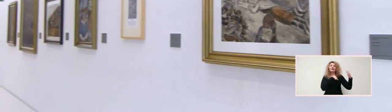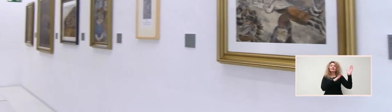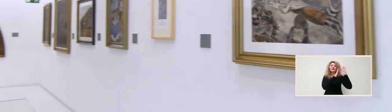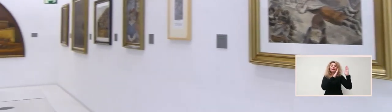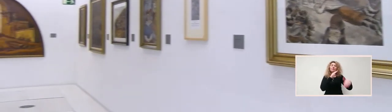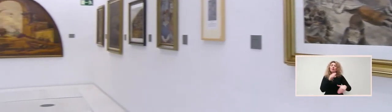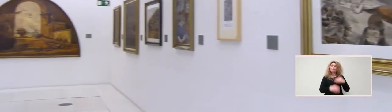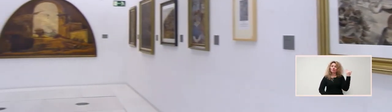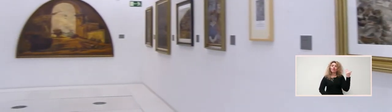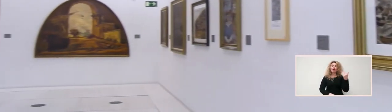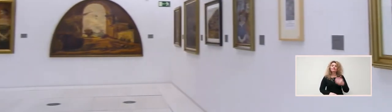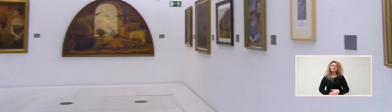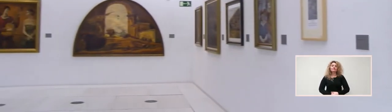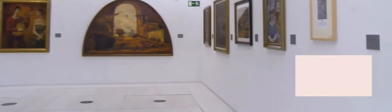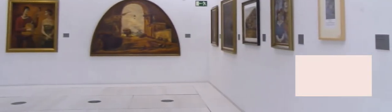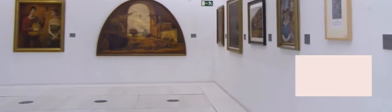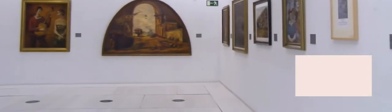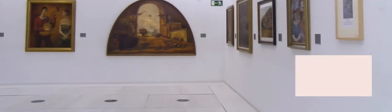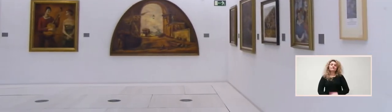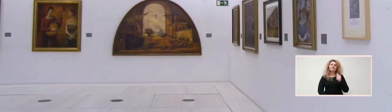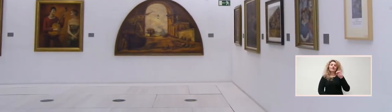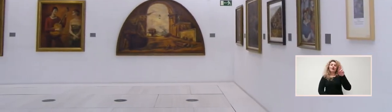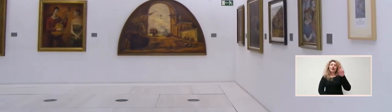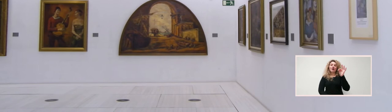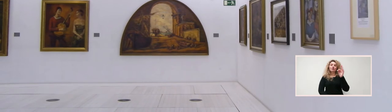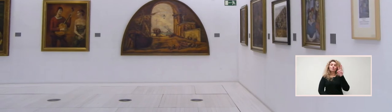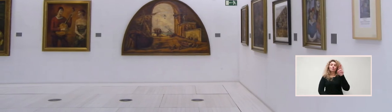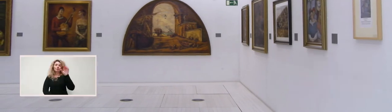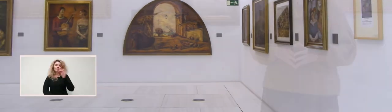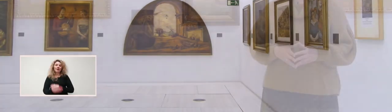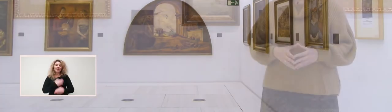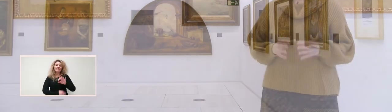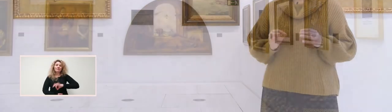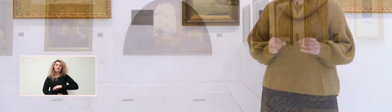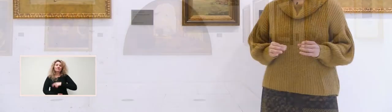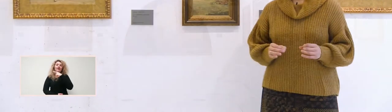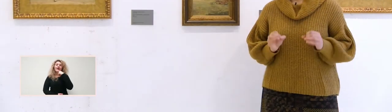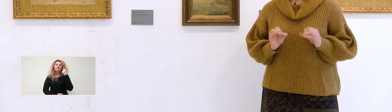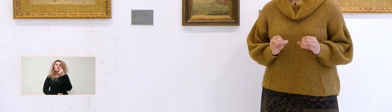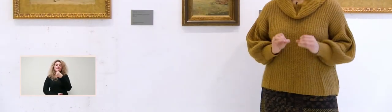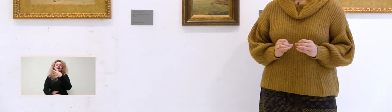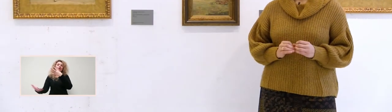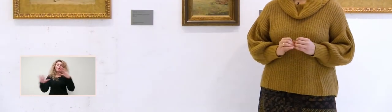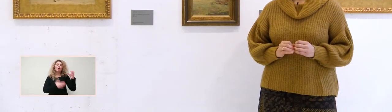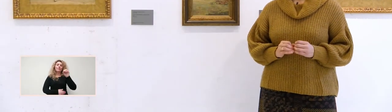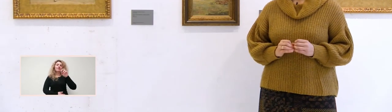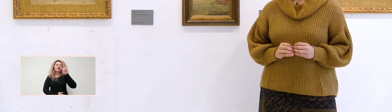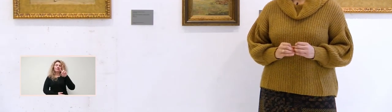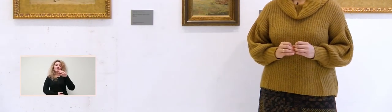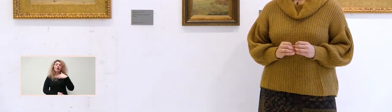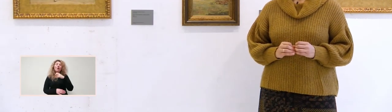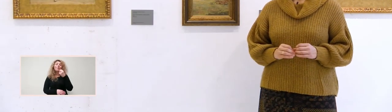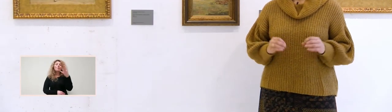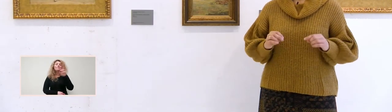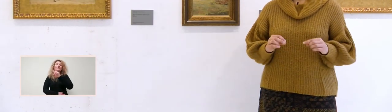de moda. Arturo nace en Pontevedra no ano 1902, concretamente no número 22 da Rúa